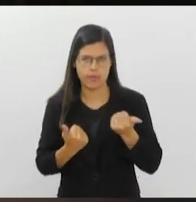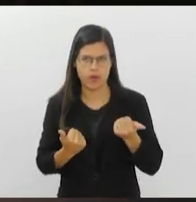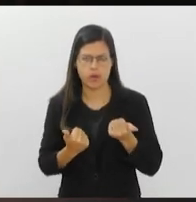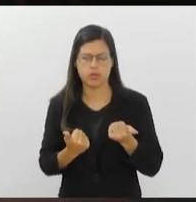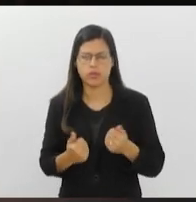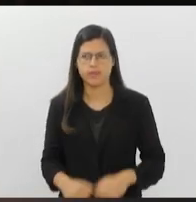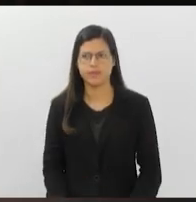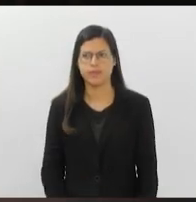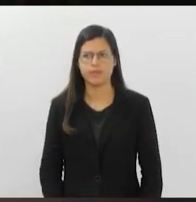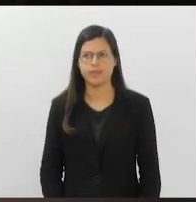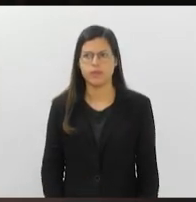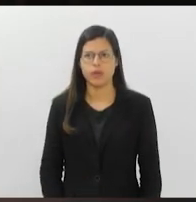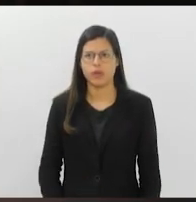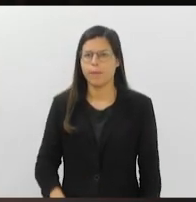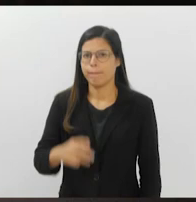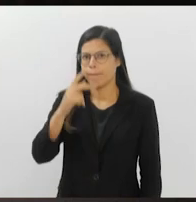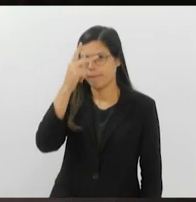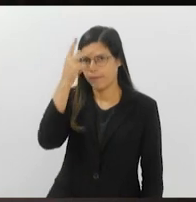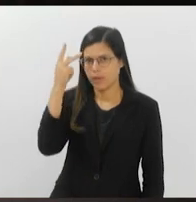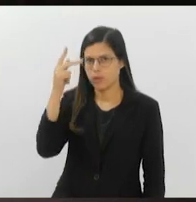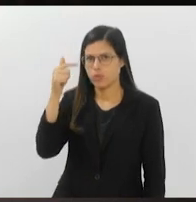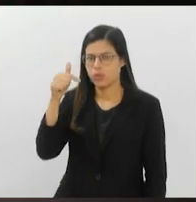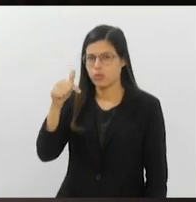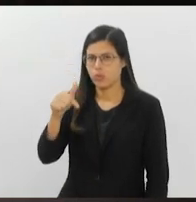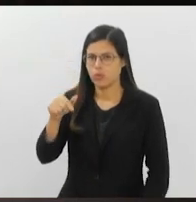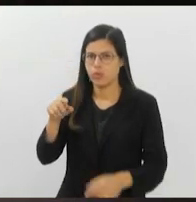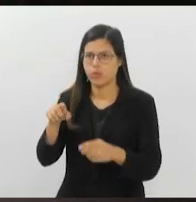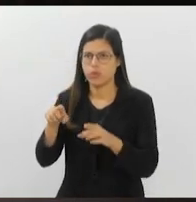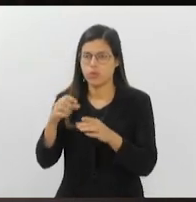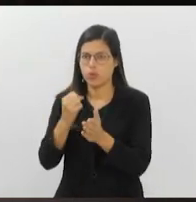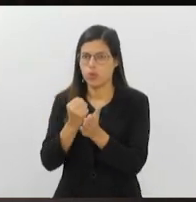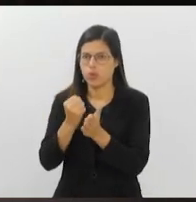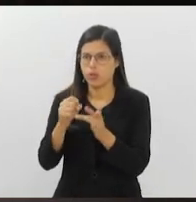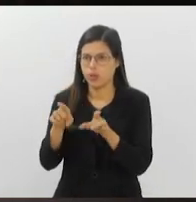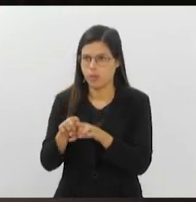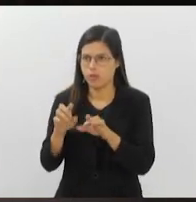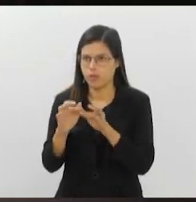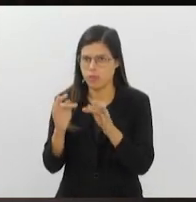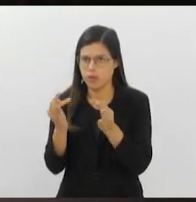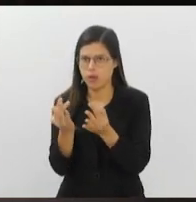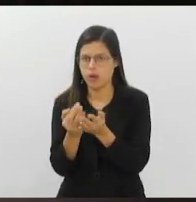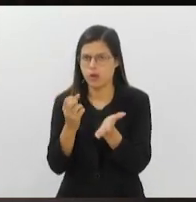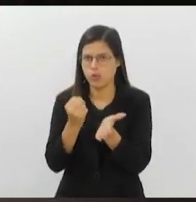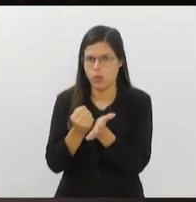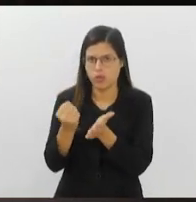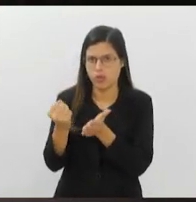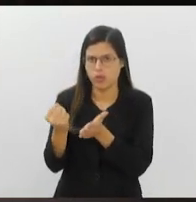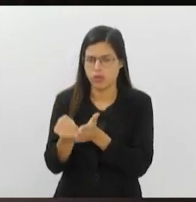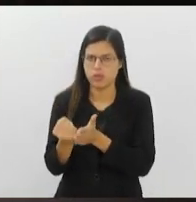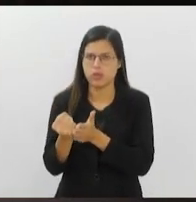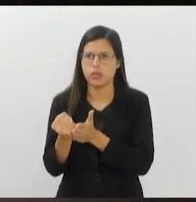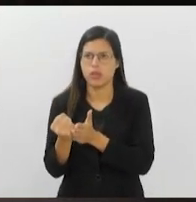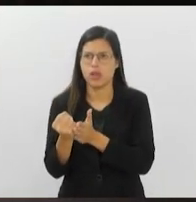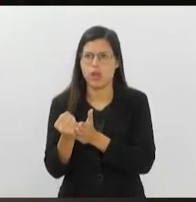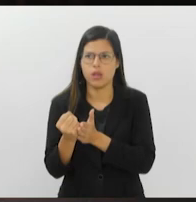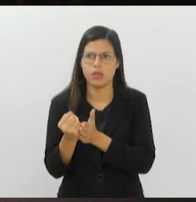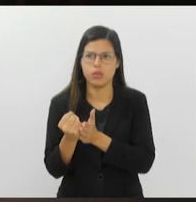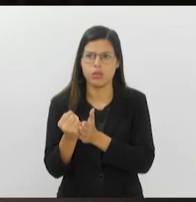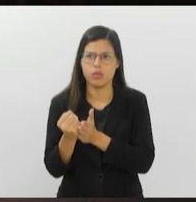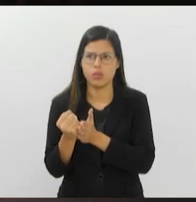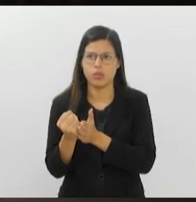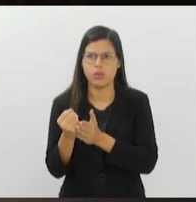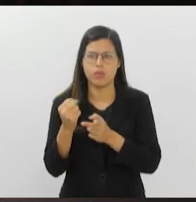São pessoas usuárias e familiares contratados pela rede municipal para atuar junto